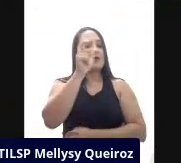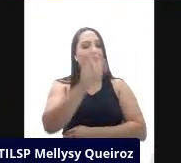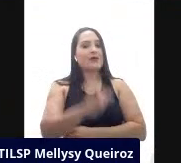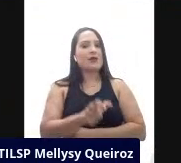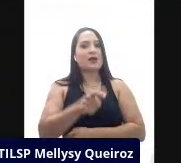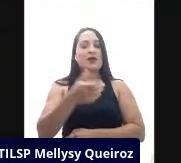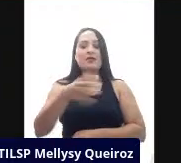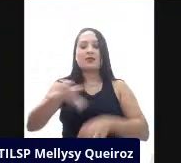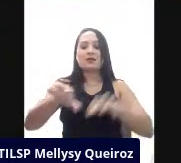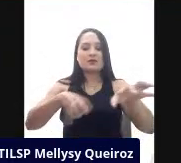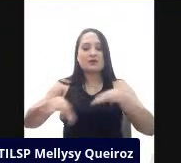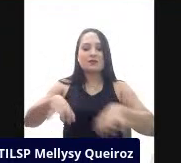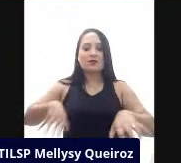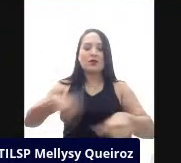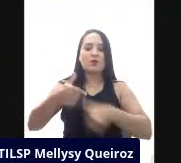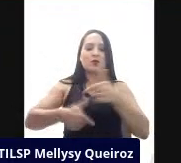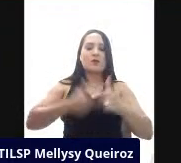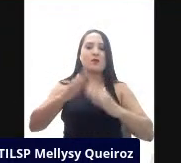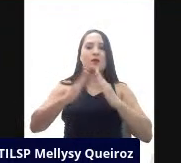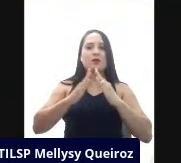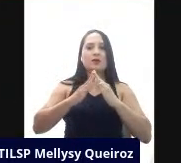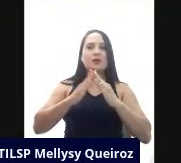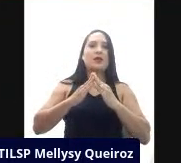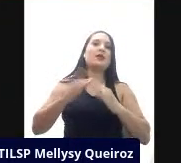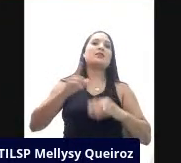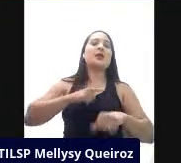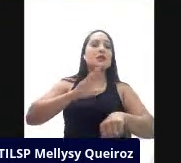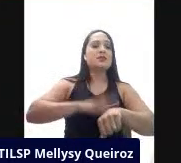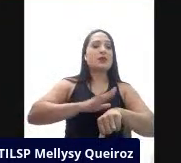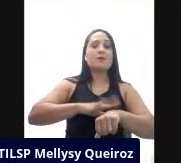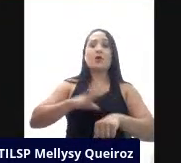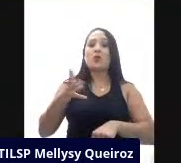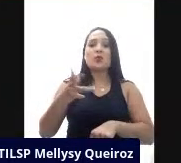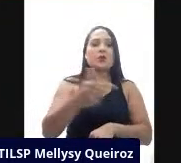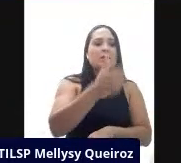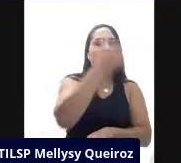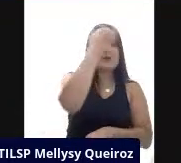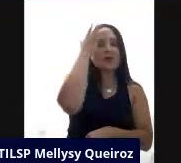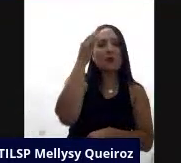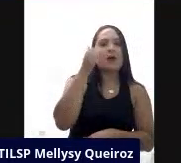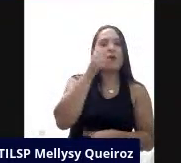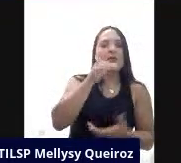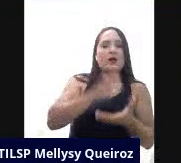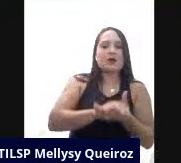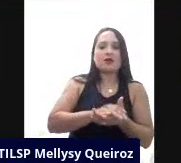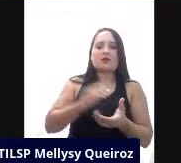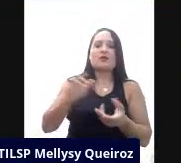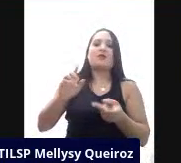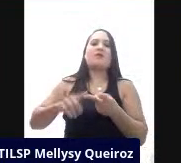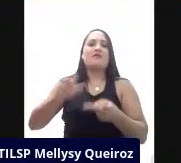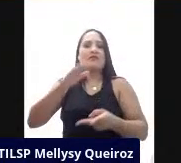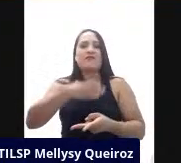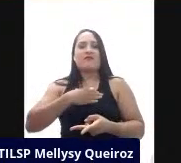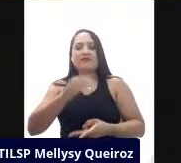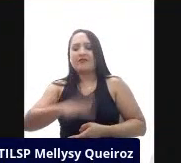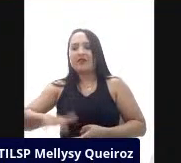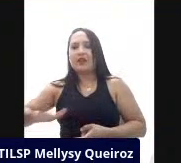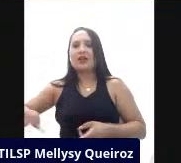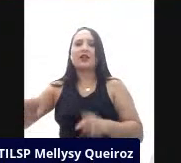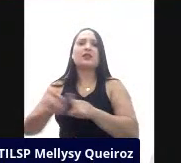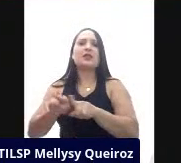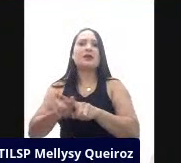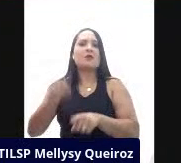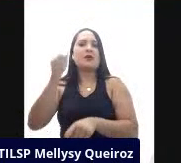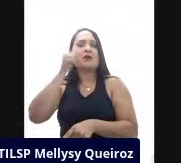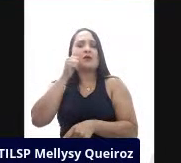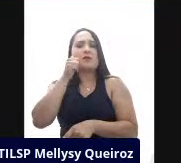forma justa, sobra mais tempo para todo mundo. Para o marido, para os filhos e principalmente para Rosa, que vivia